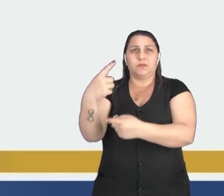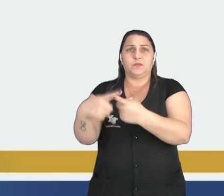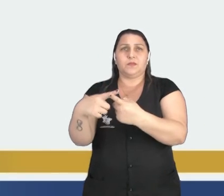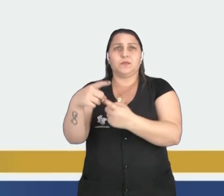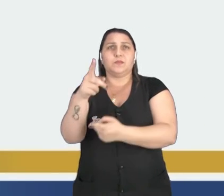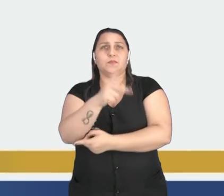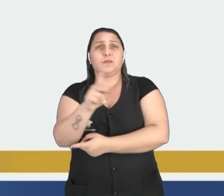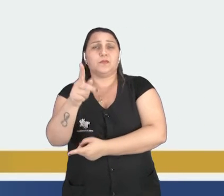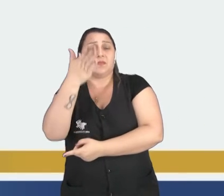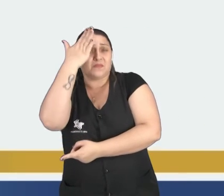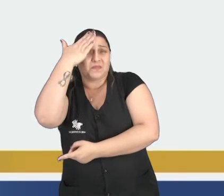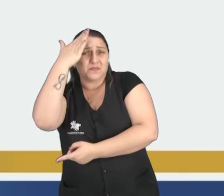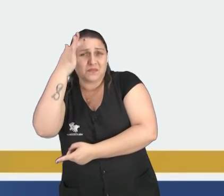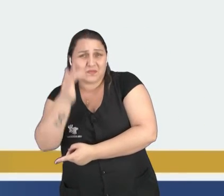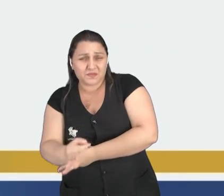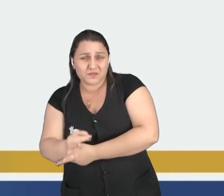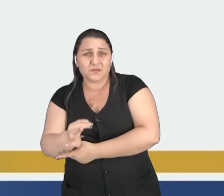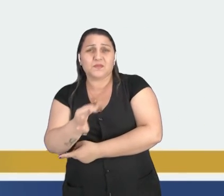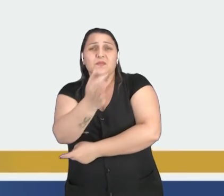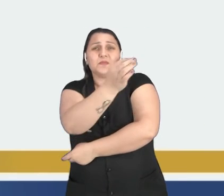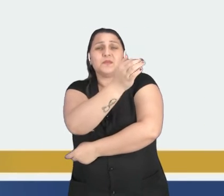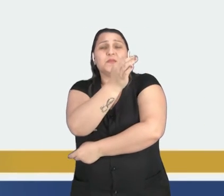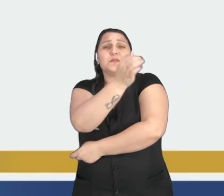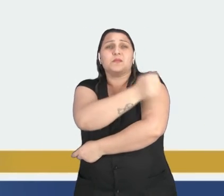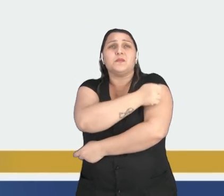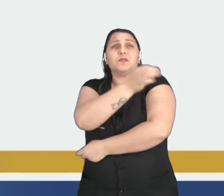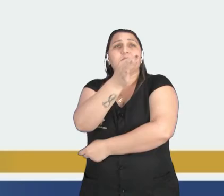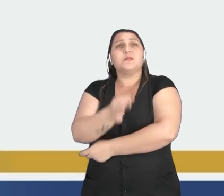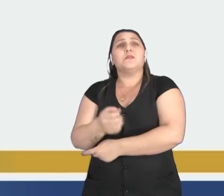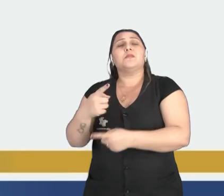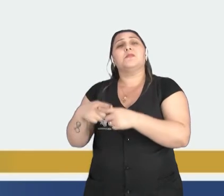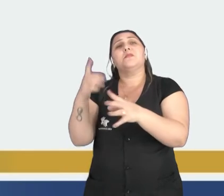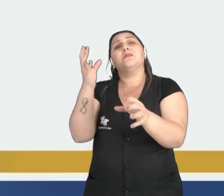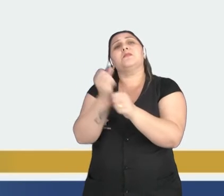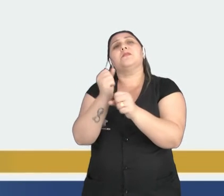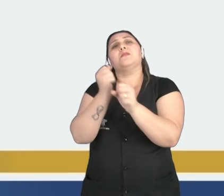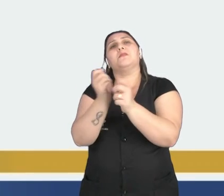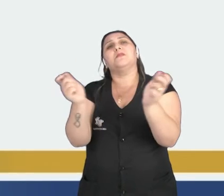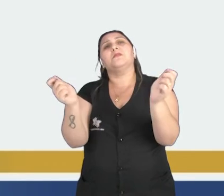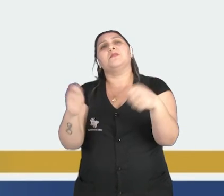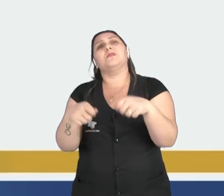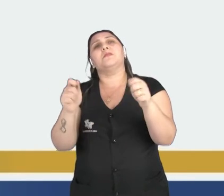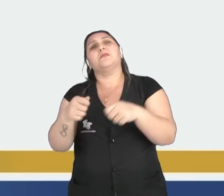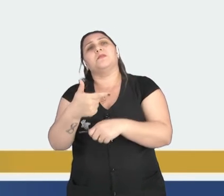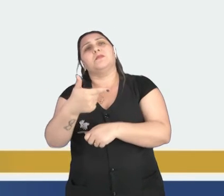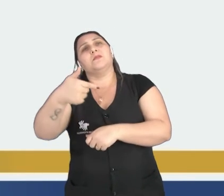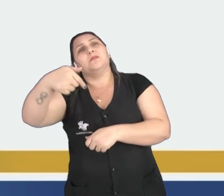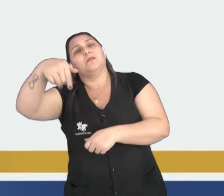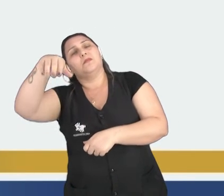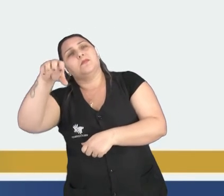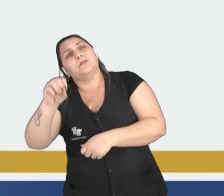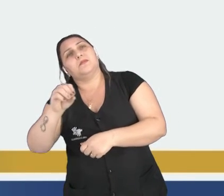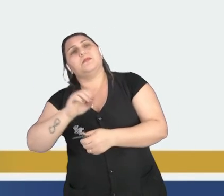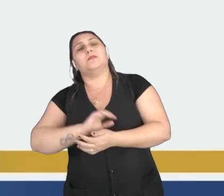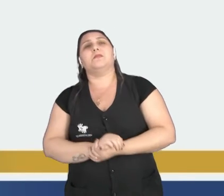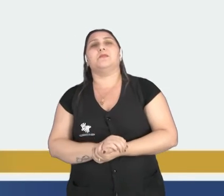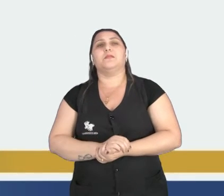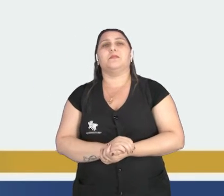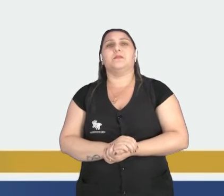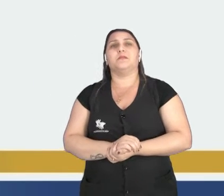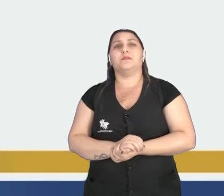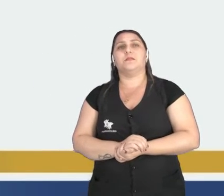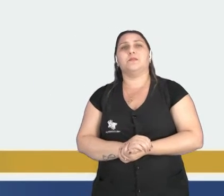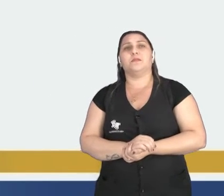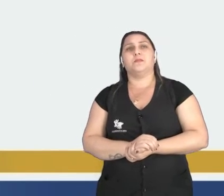o professor tem certeza que algum aluno vai acertar? Porque o total de possibilidades aqui deu exatamente quanto?